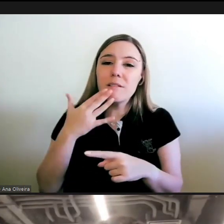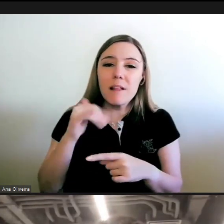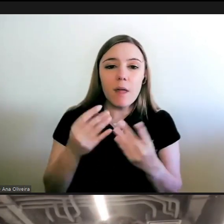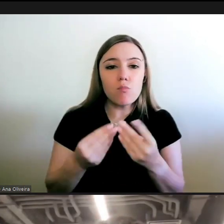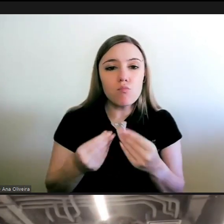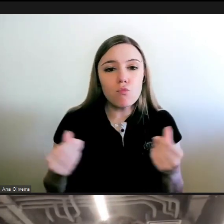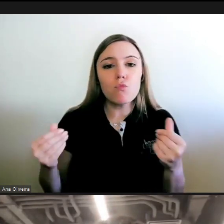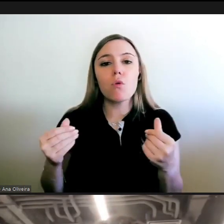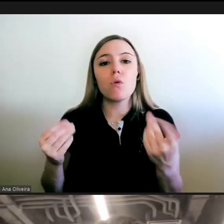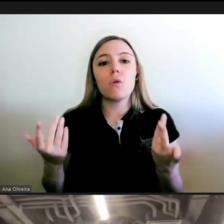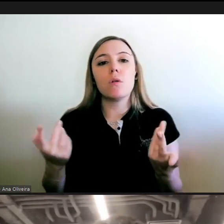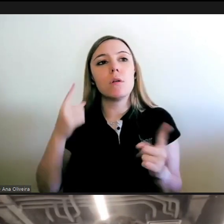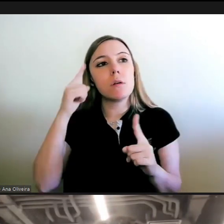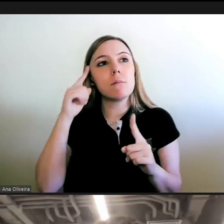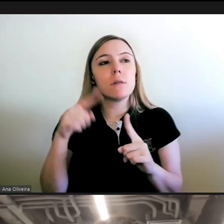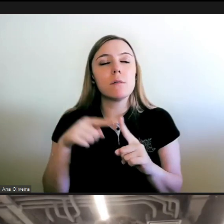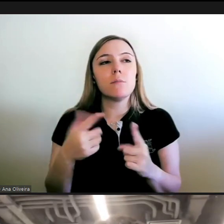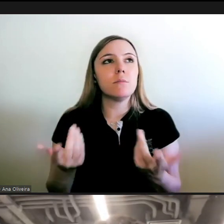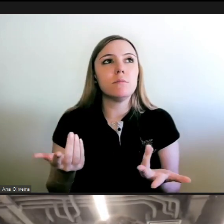exista